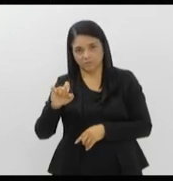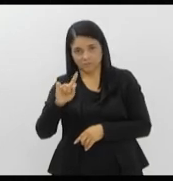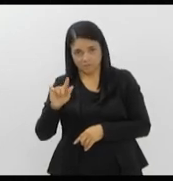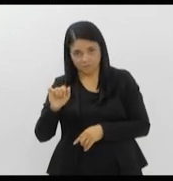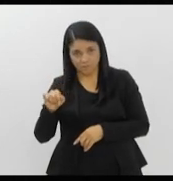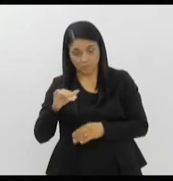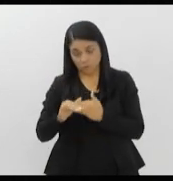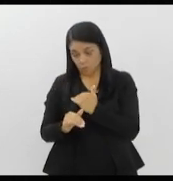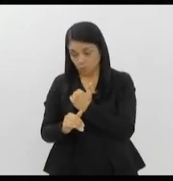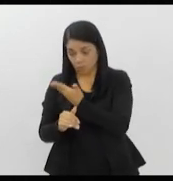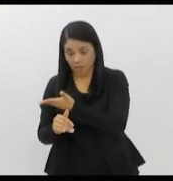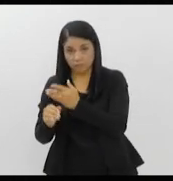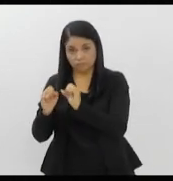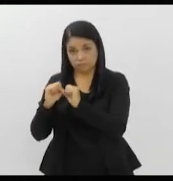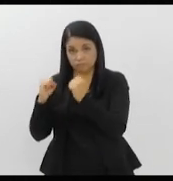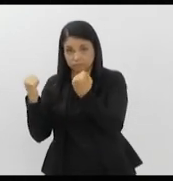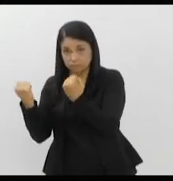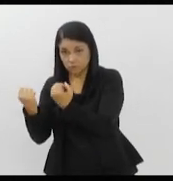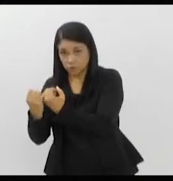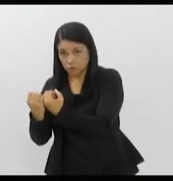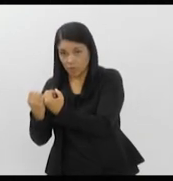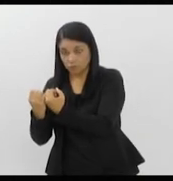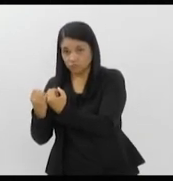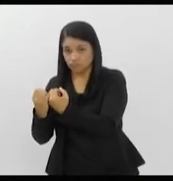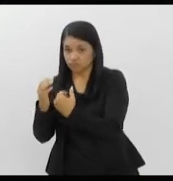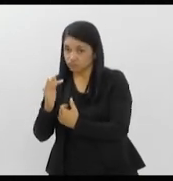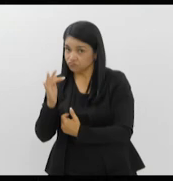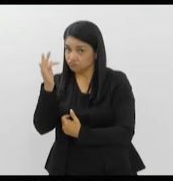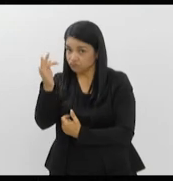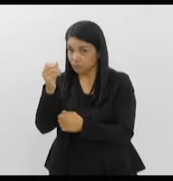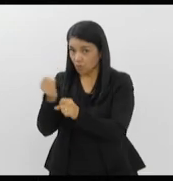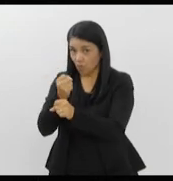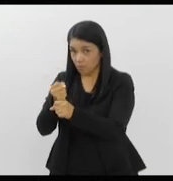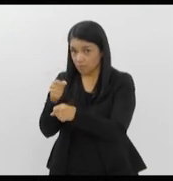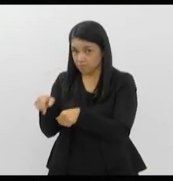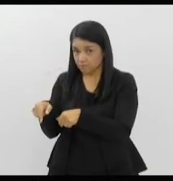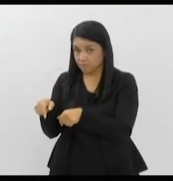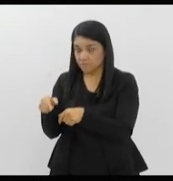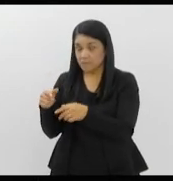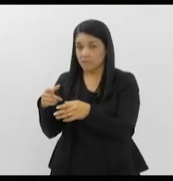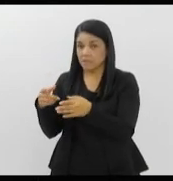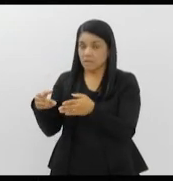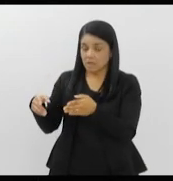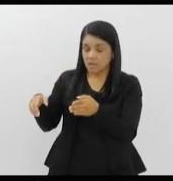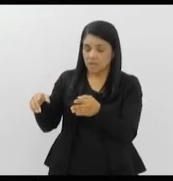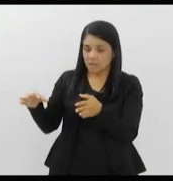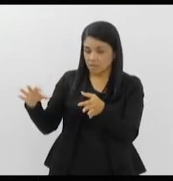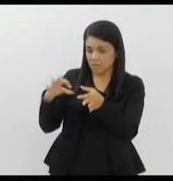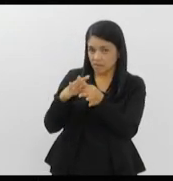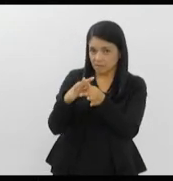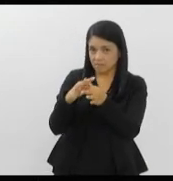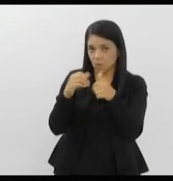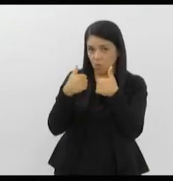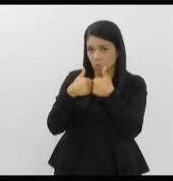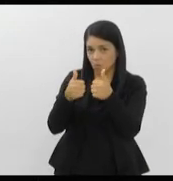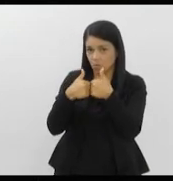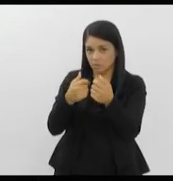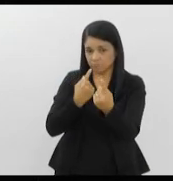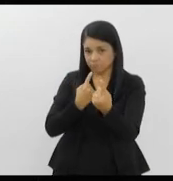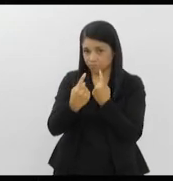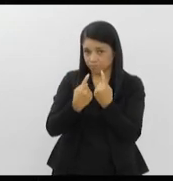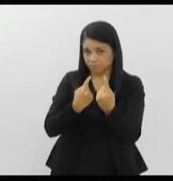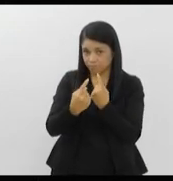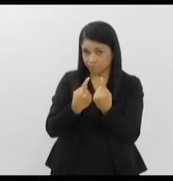quiçá, do futuro estádio. Então, a integração com o ônibus, que vem pela Brasil, que vem da Zona Oeste,